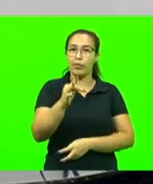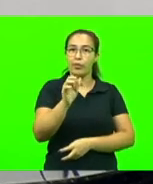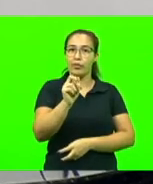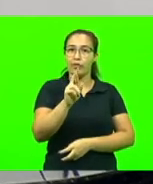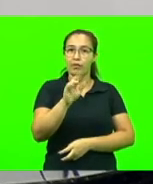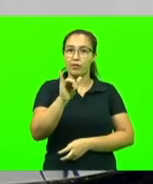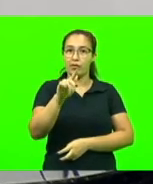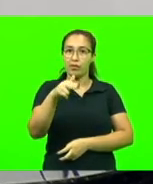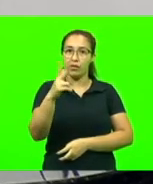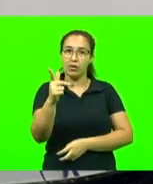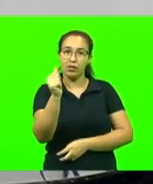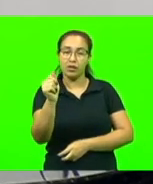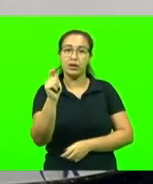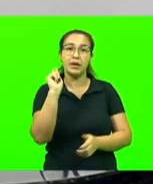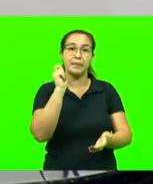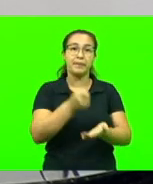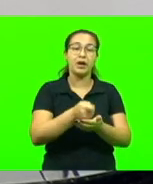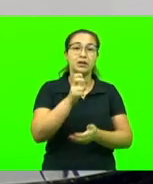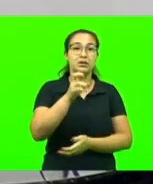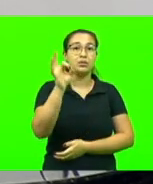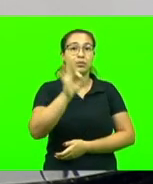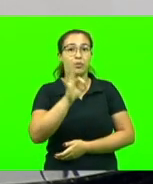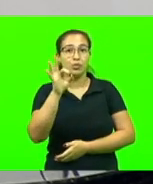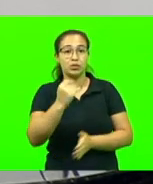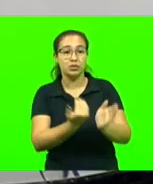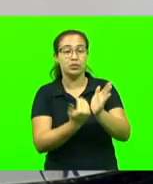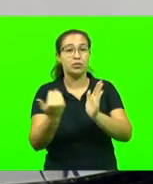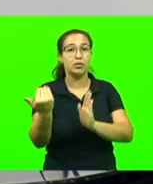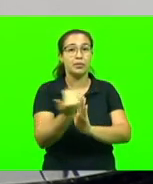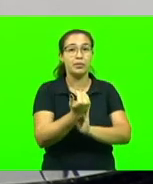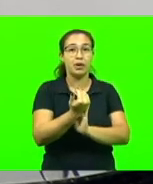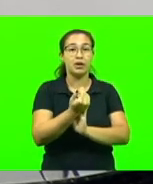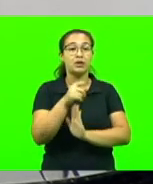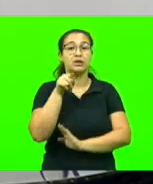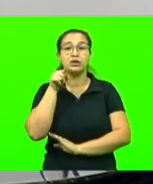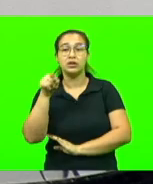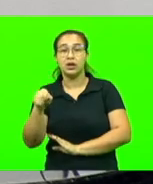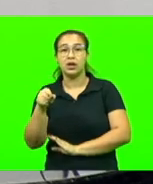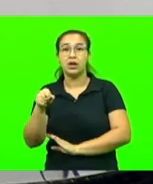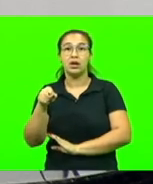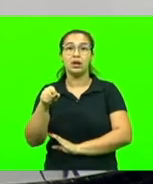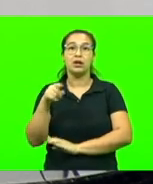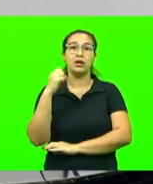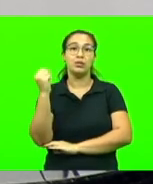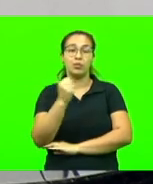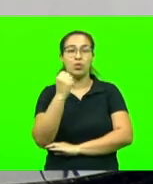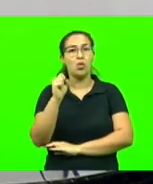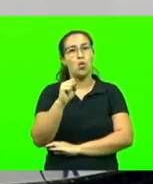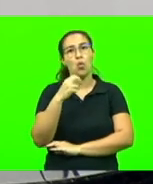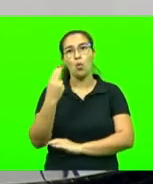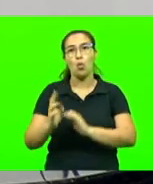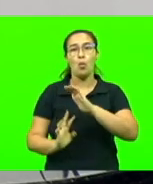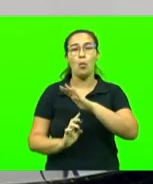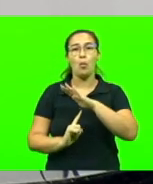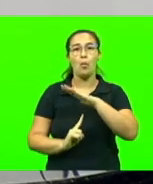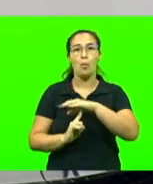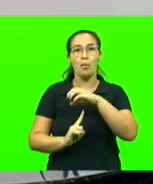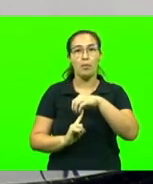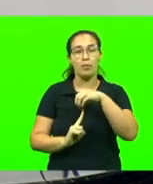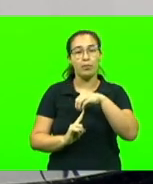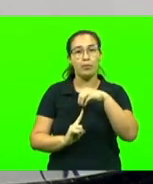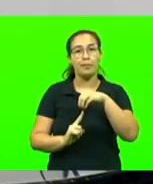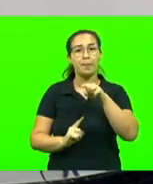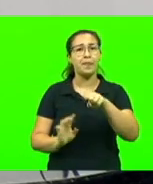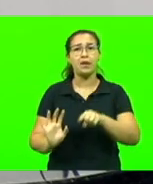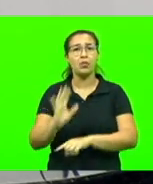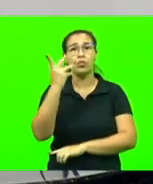paga 5% a mais de tributo que o produtor de trigo do Rio Grande do Sul ou do Paraná, vocês acham que vai acontecer com